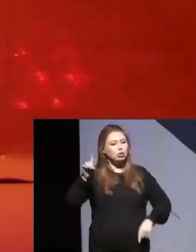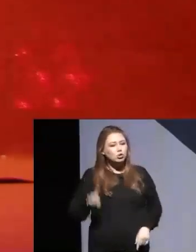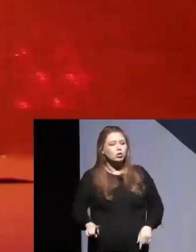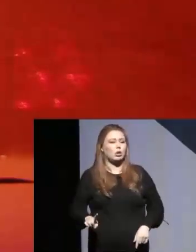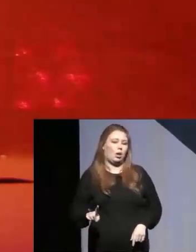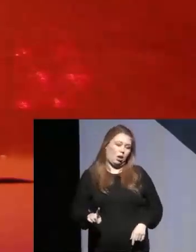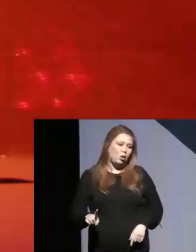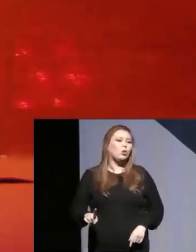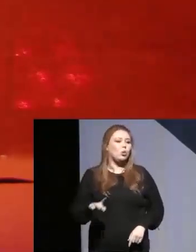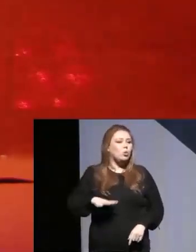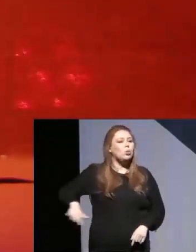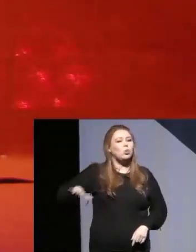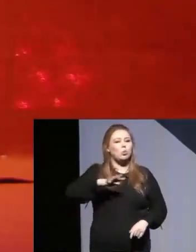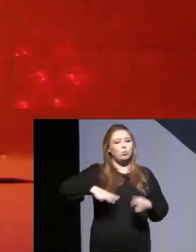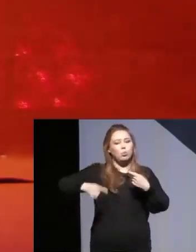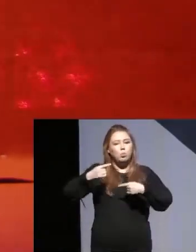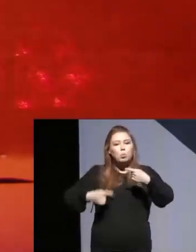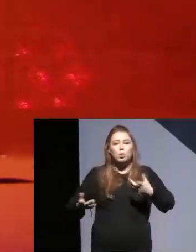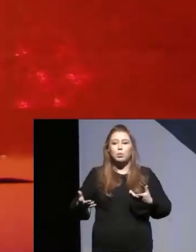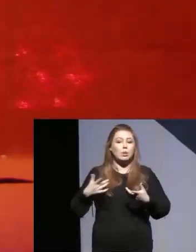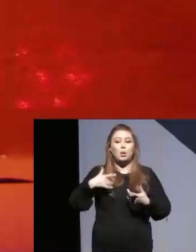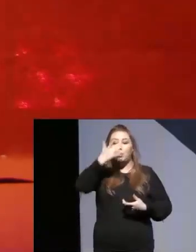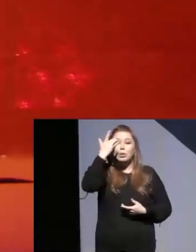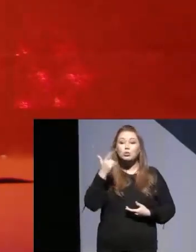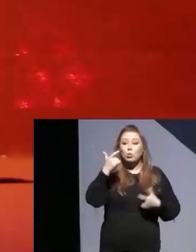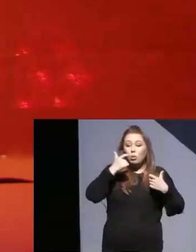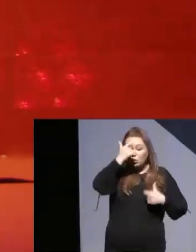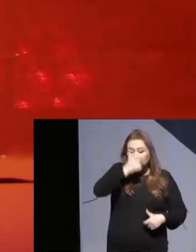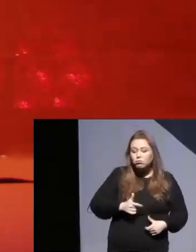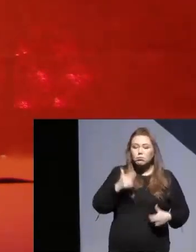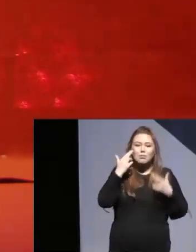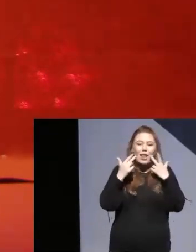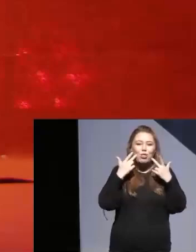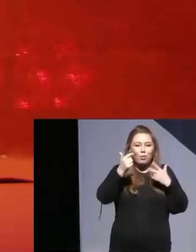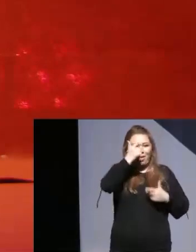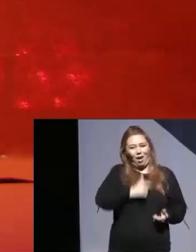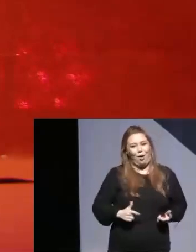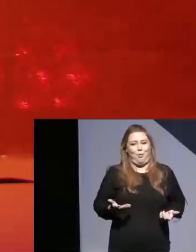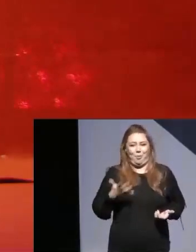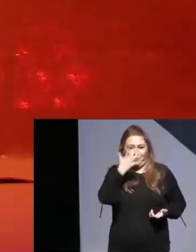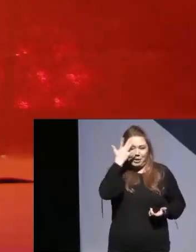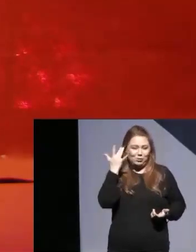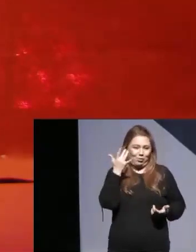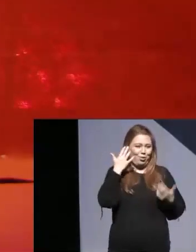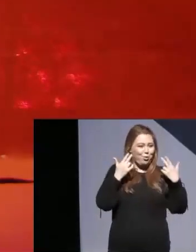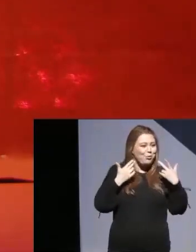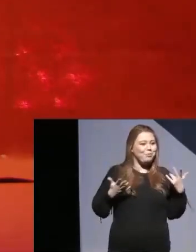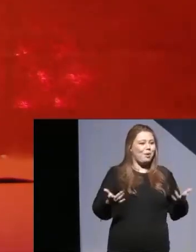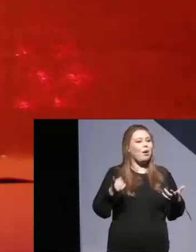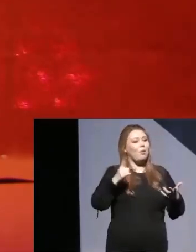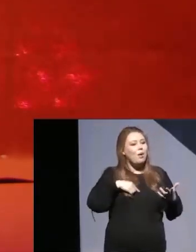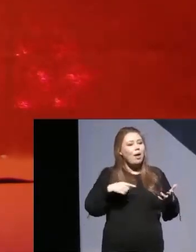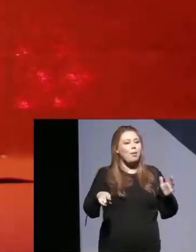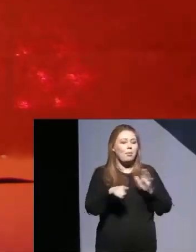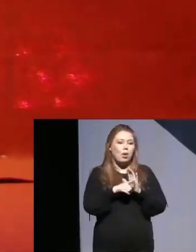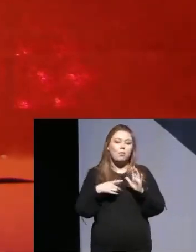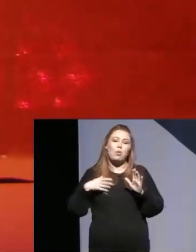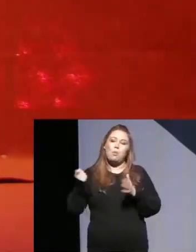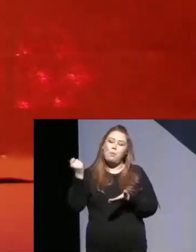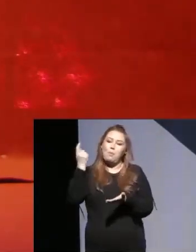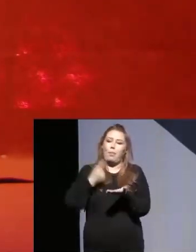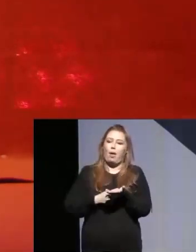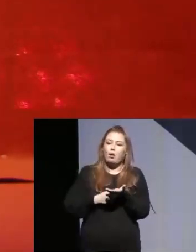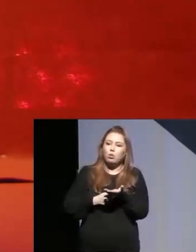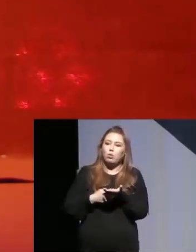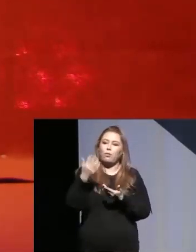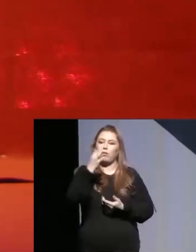pessoas físicas, naturais, eu tenho realmente um comprometimento do Pacto Federativo, com certeza,